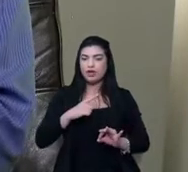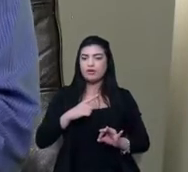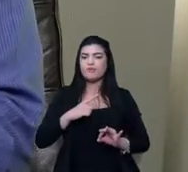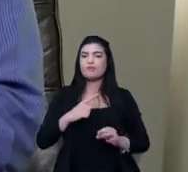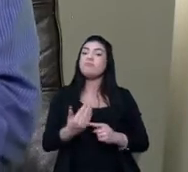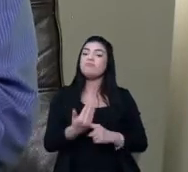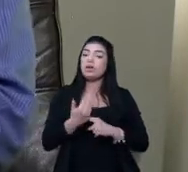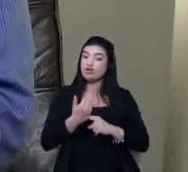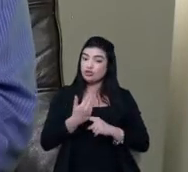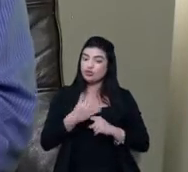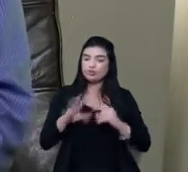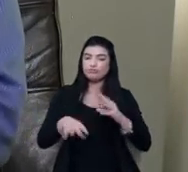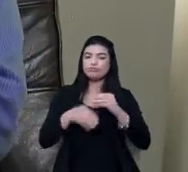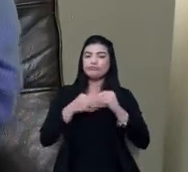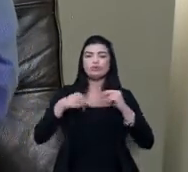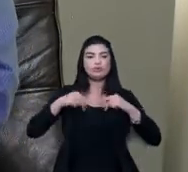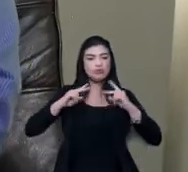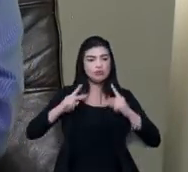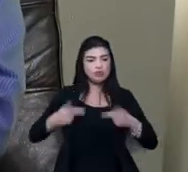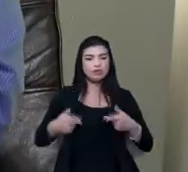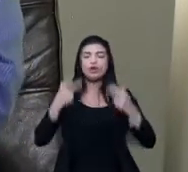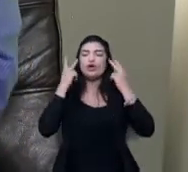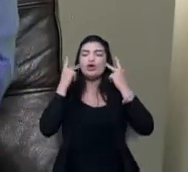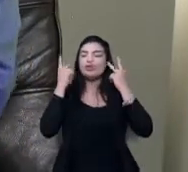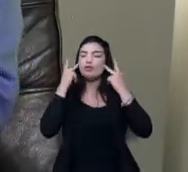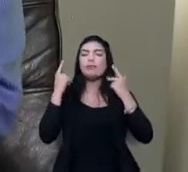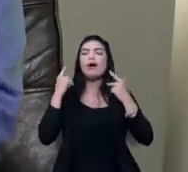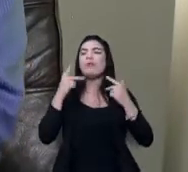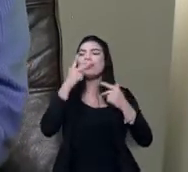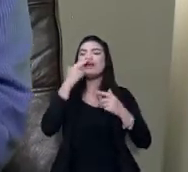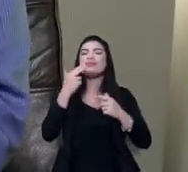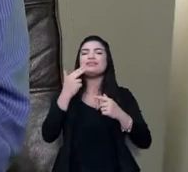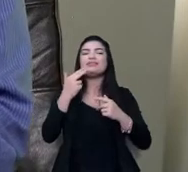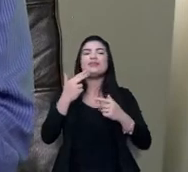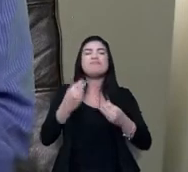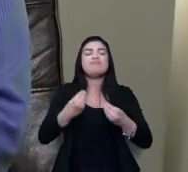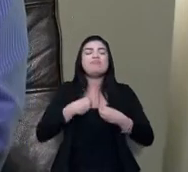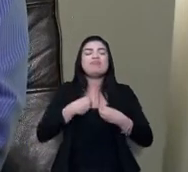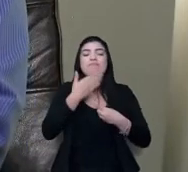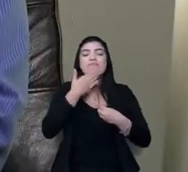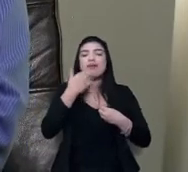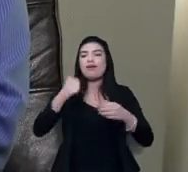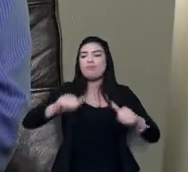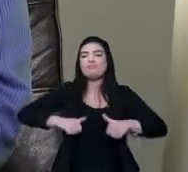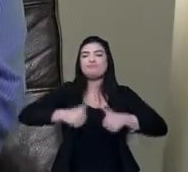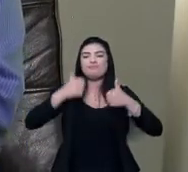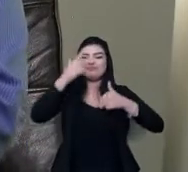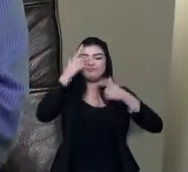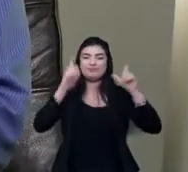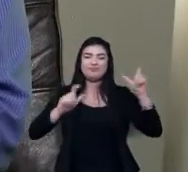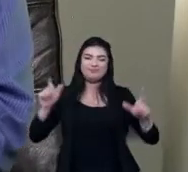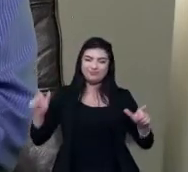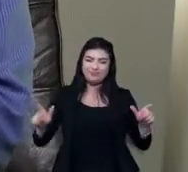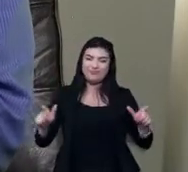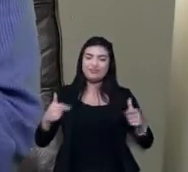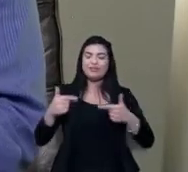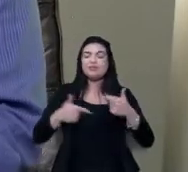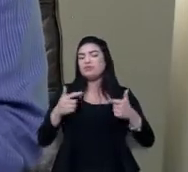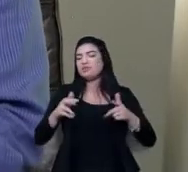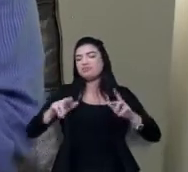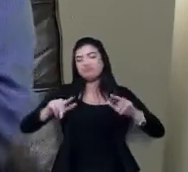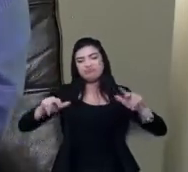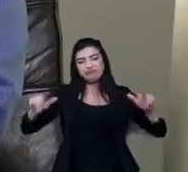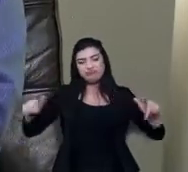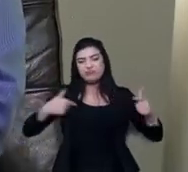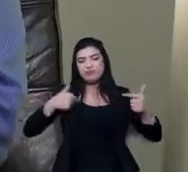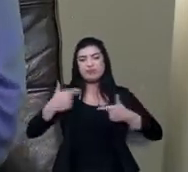ser humano e, naturalmente, vai favorecer que eu seja o melhor ser humano no meu trabalho, né? É, e vice-versa, o meu trabalho como